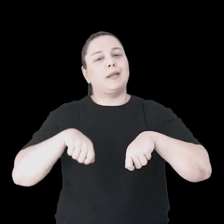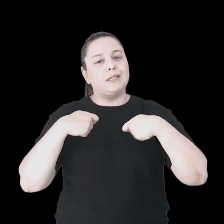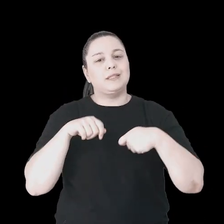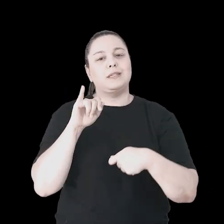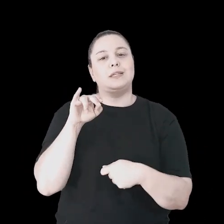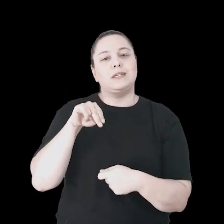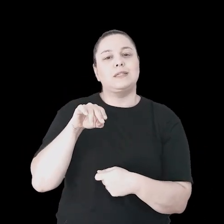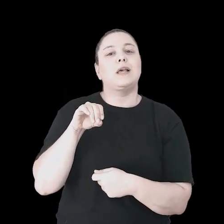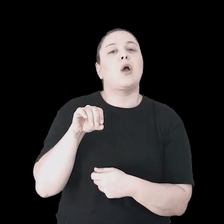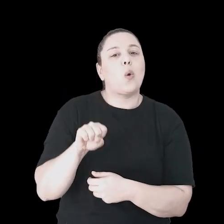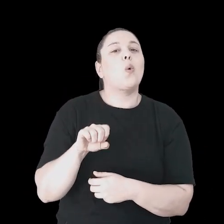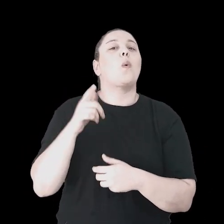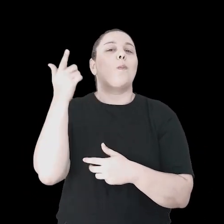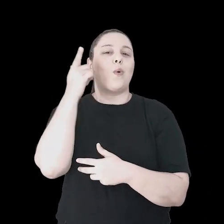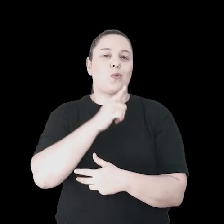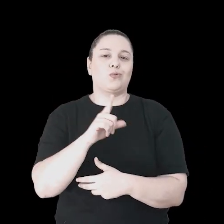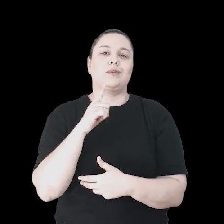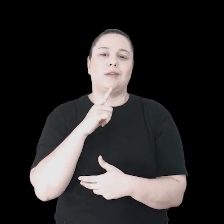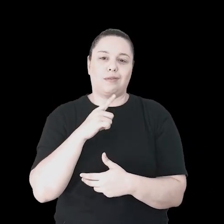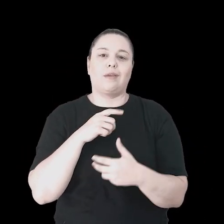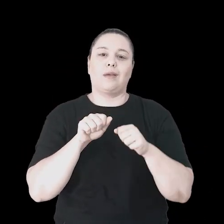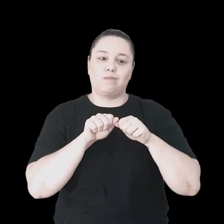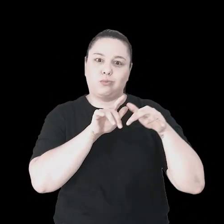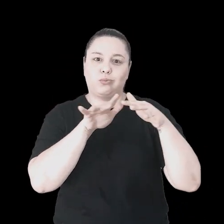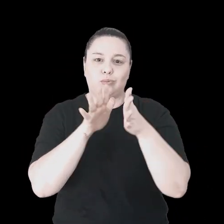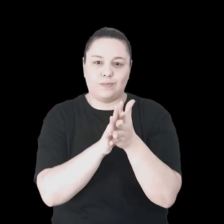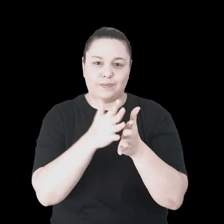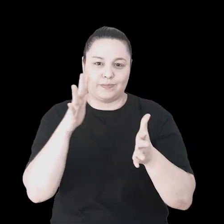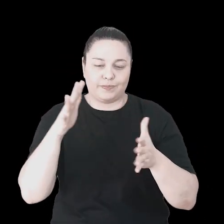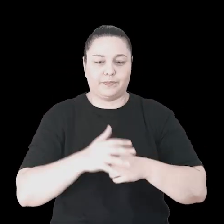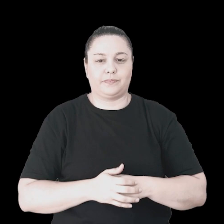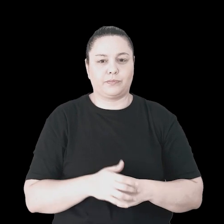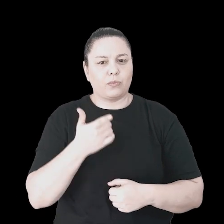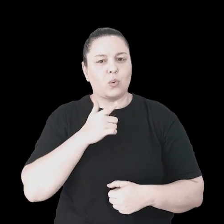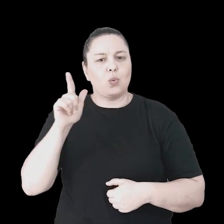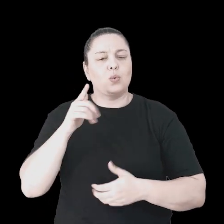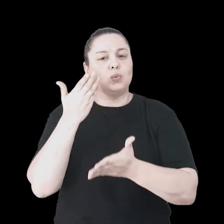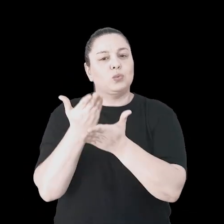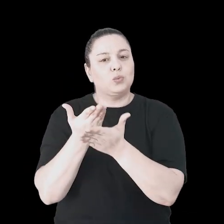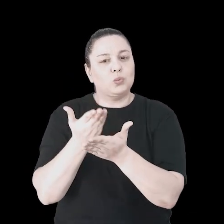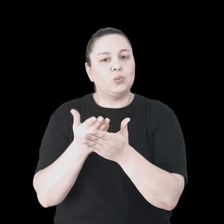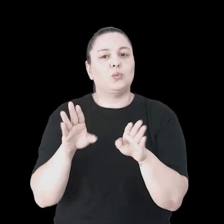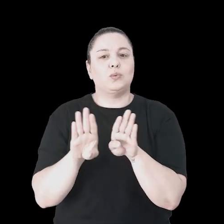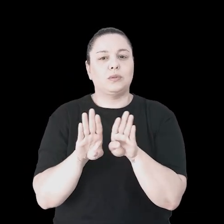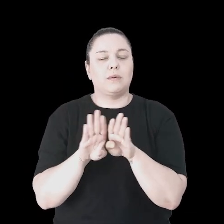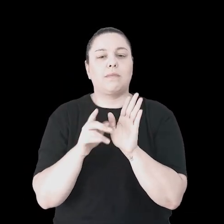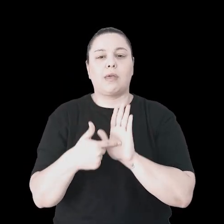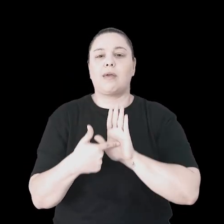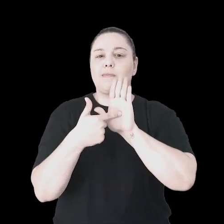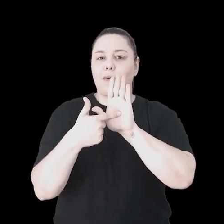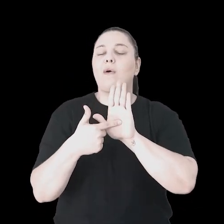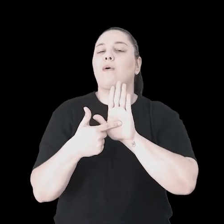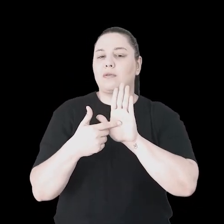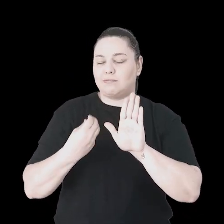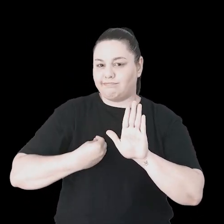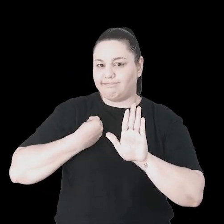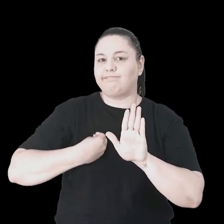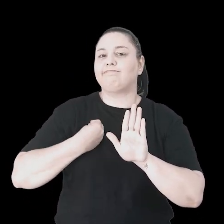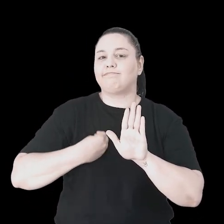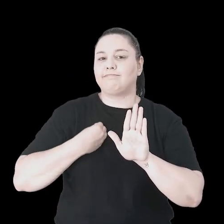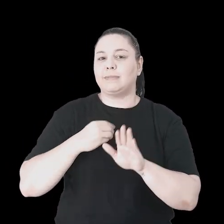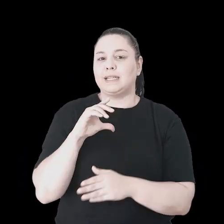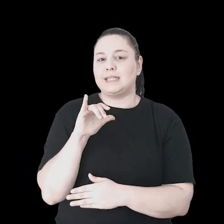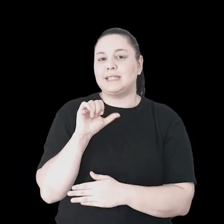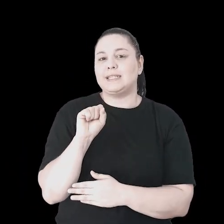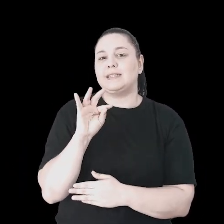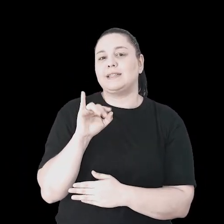são necessários para desencadear a reação enzimática. Outros estudos relataram a presença de uma ligação interna